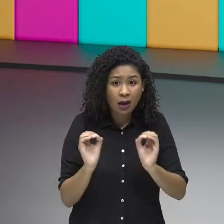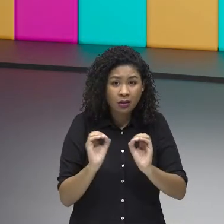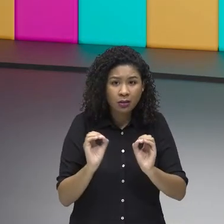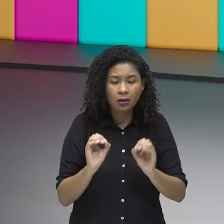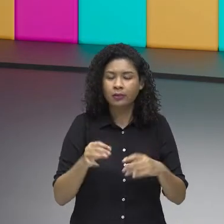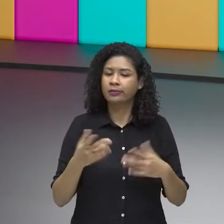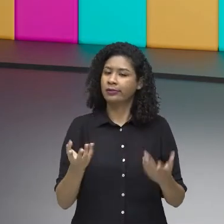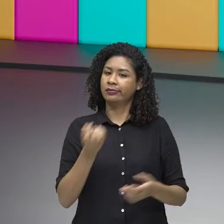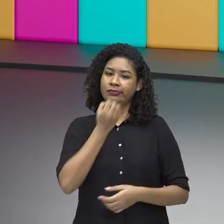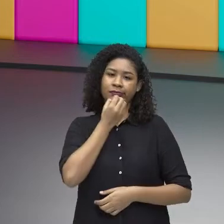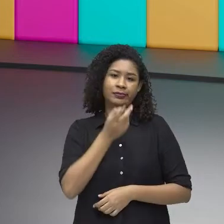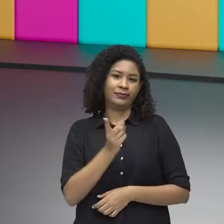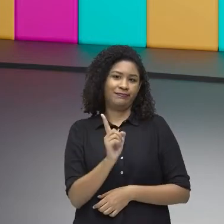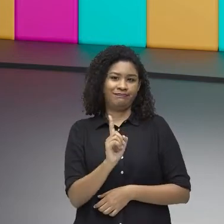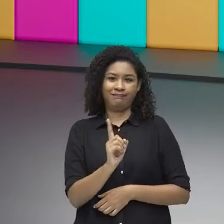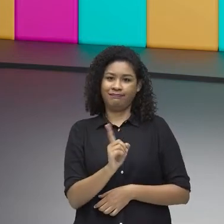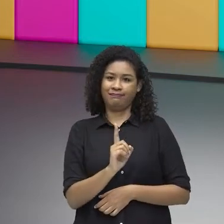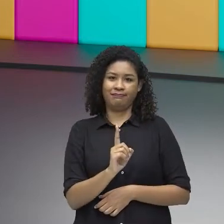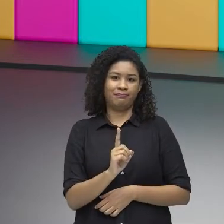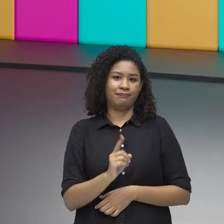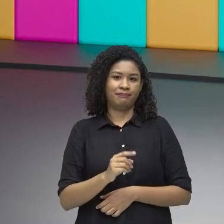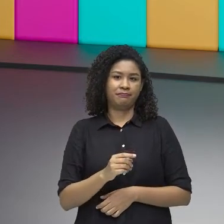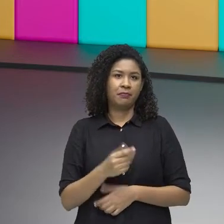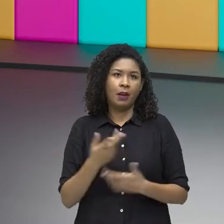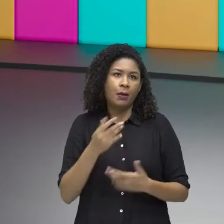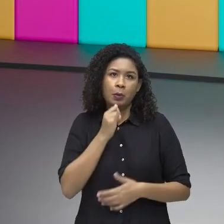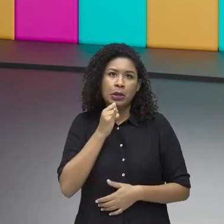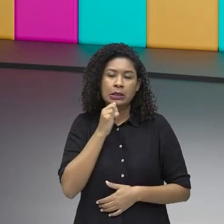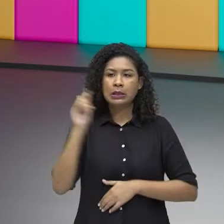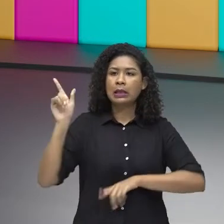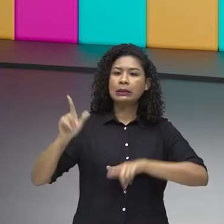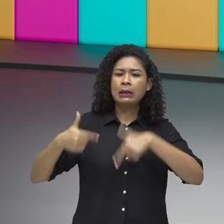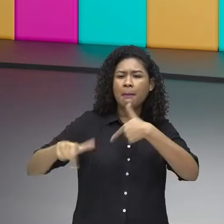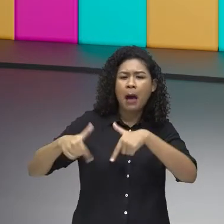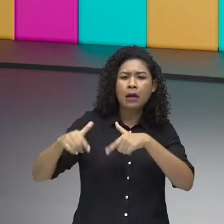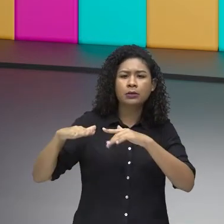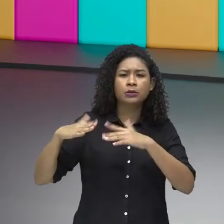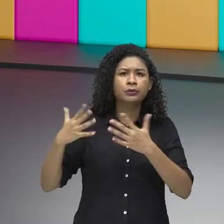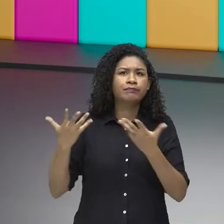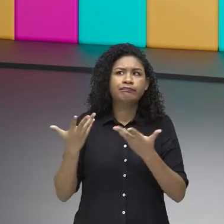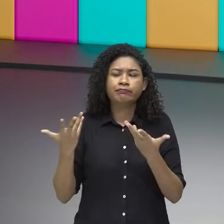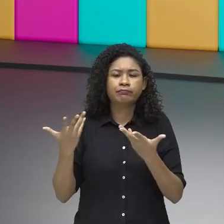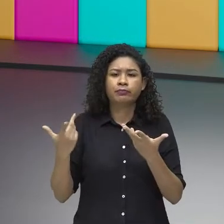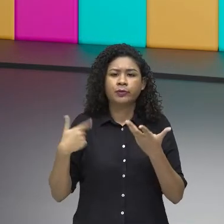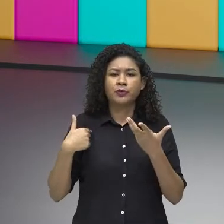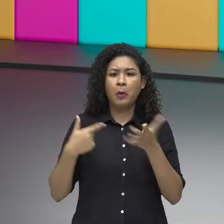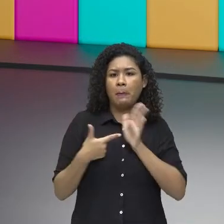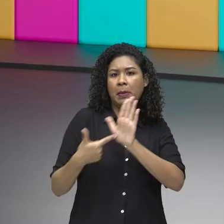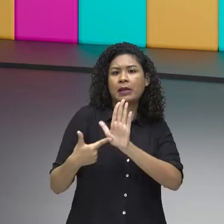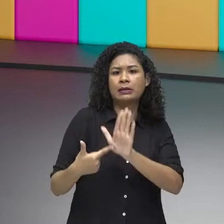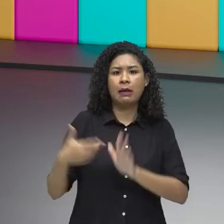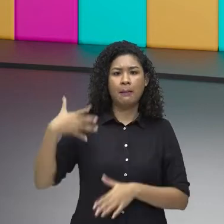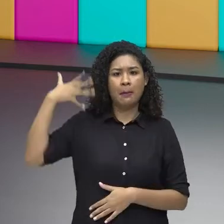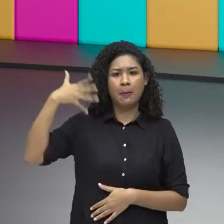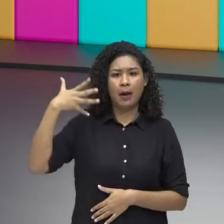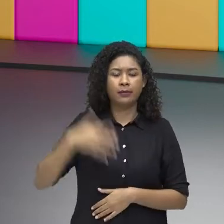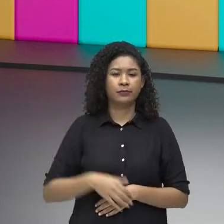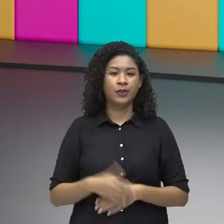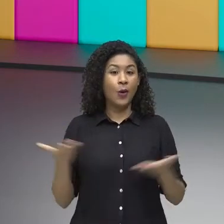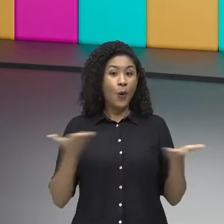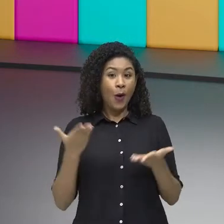vai ser bom. Seja lá o que for, né? Uma apresentação de um trabalho, eu vou hoje gravar com a